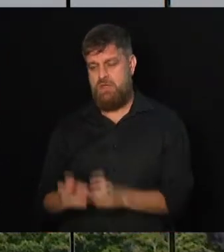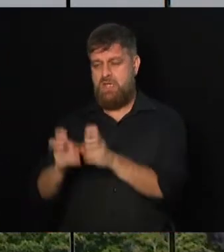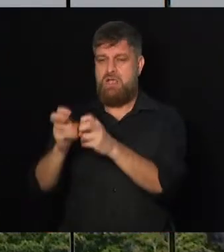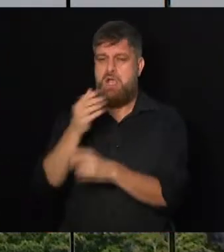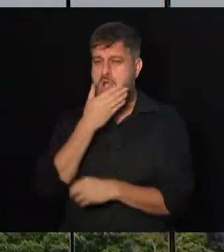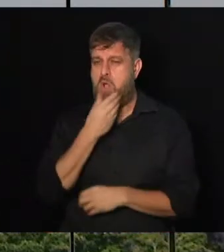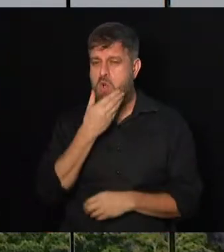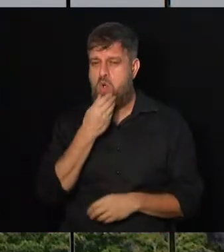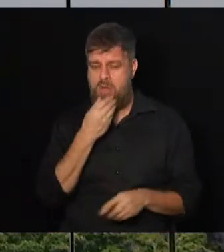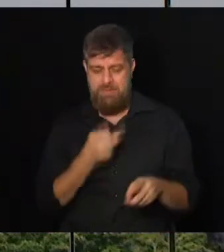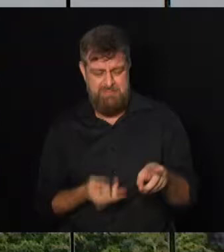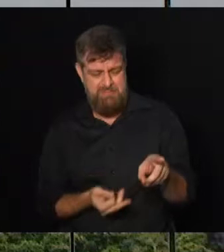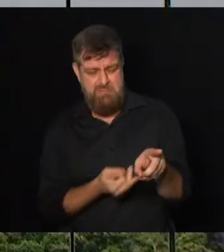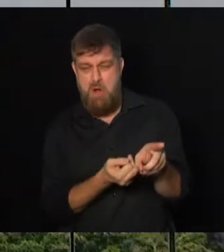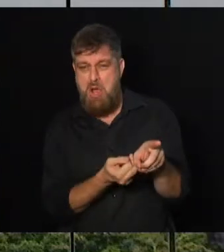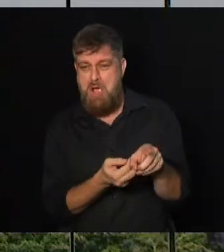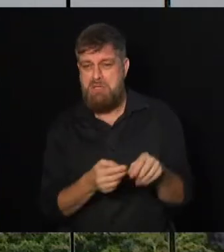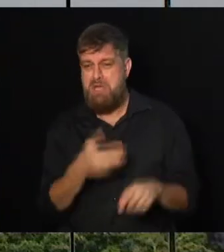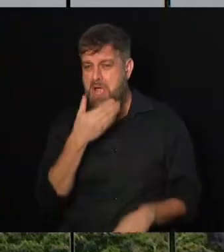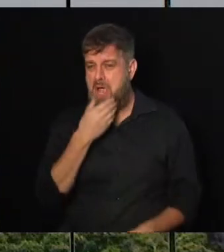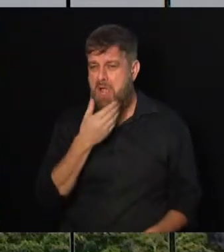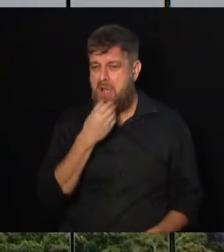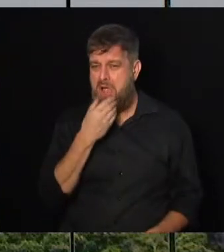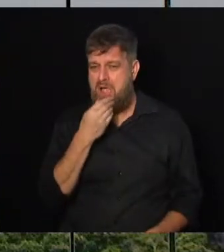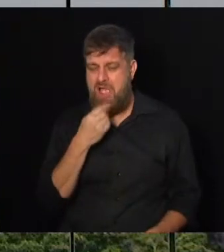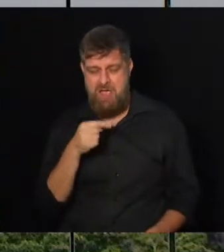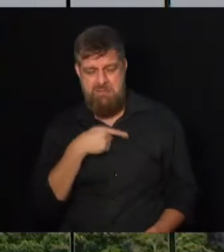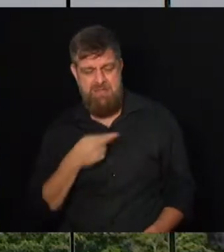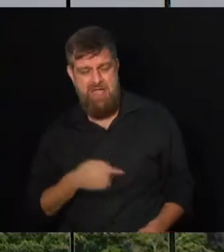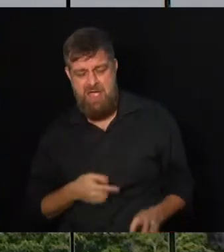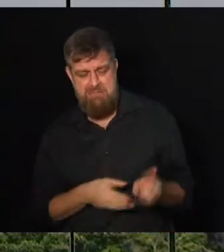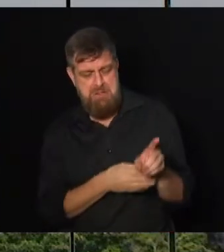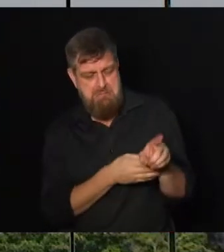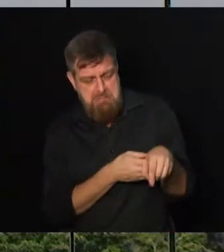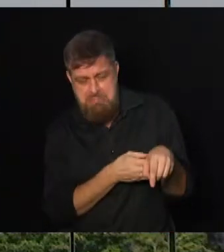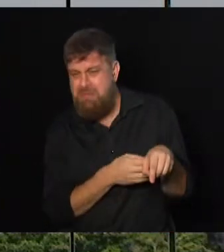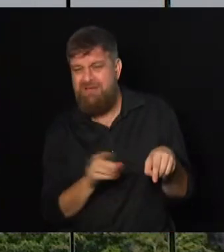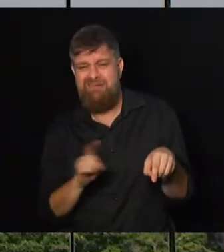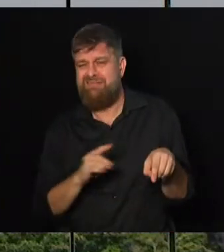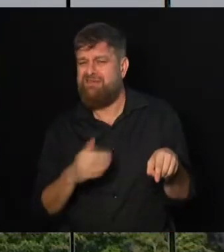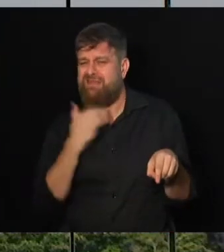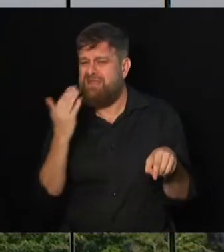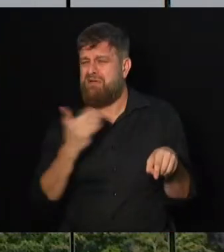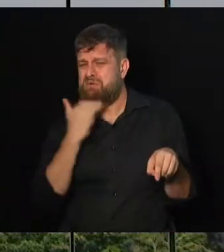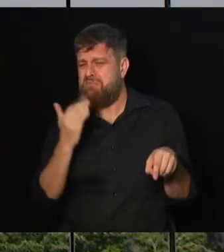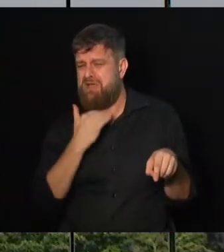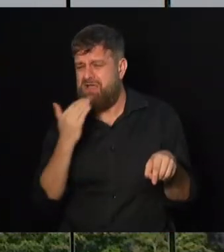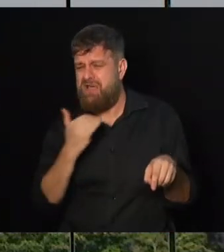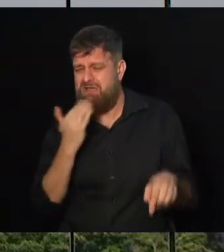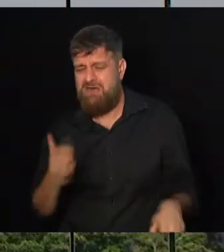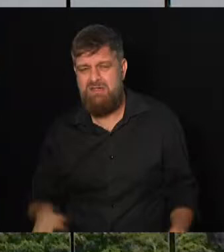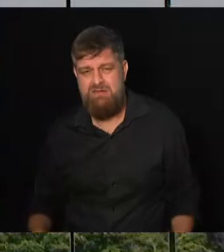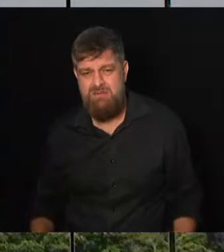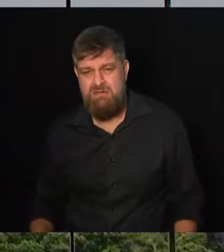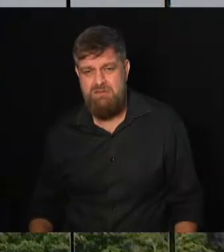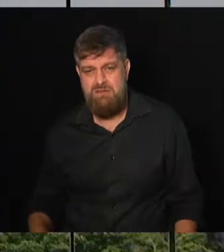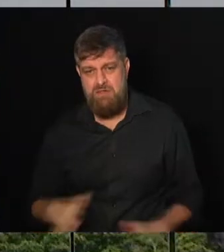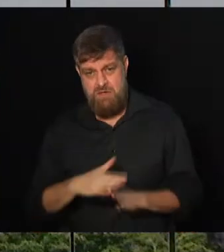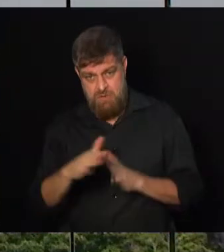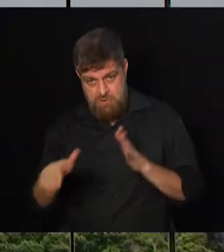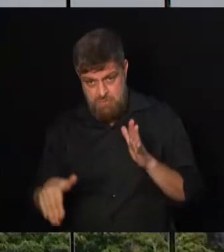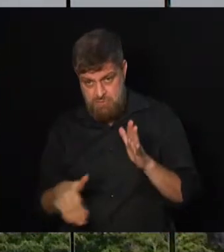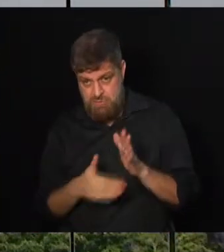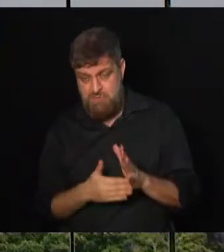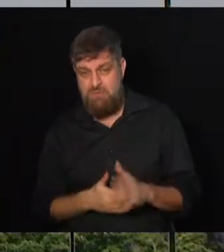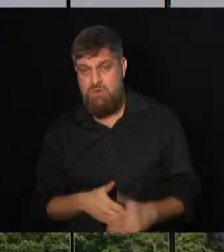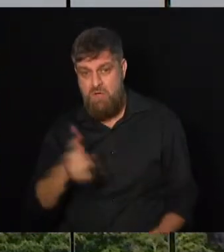masculino, de próstata, etc., que o homem vai deixar de perder masculinidade por causa disso. Isso é uma balela, isso é uma balela. Tudo que você